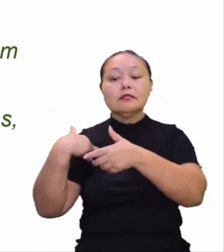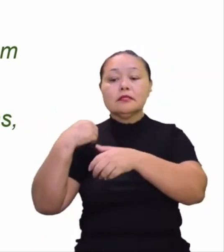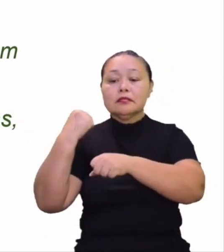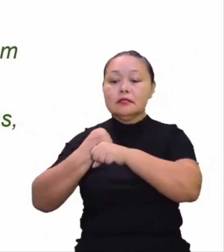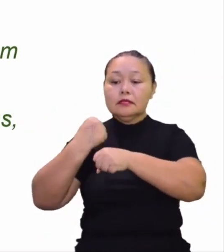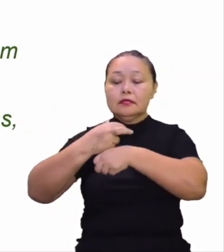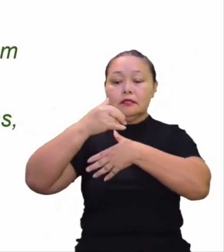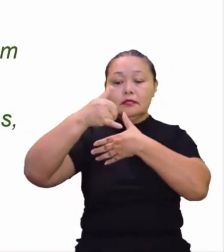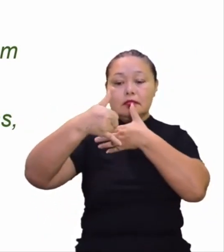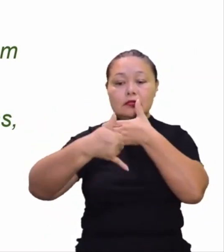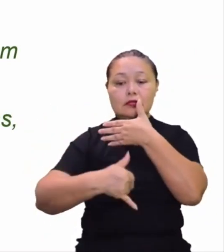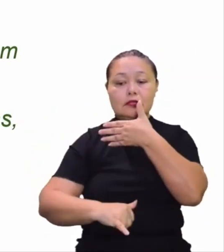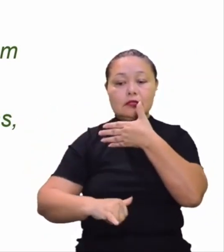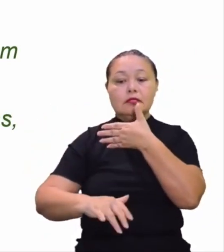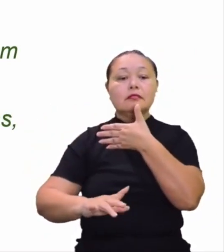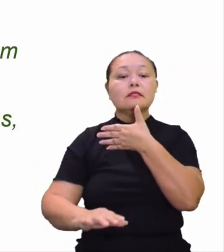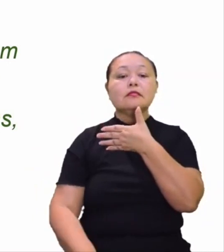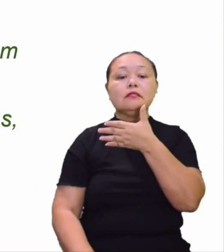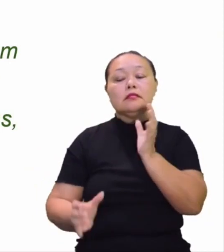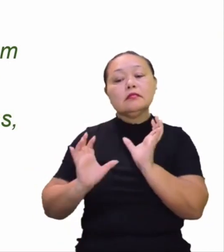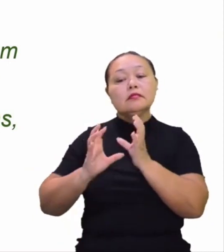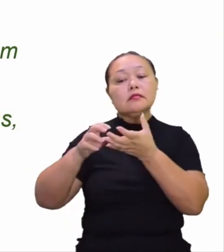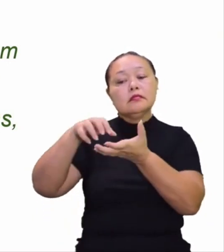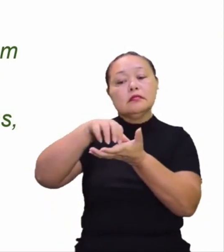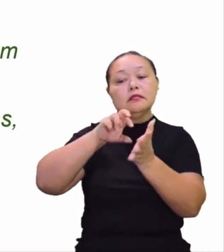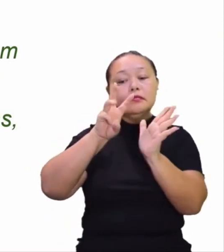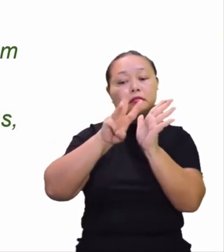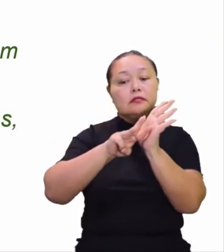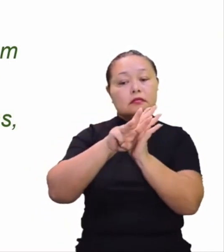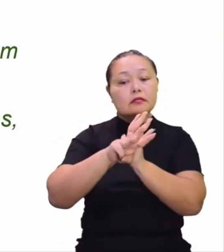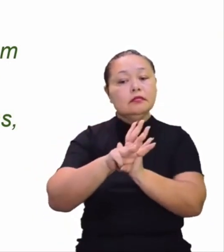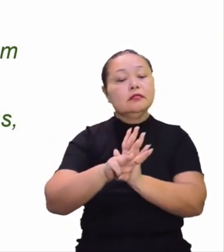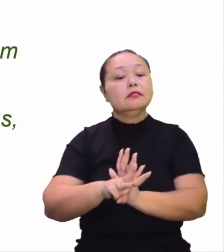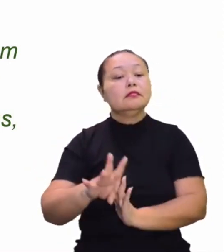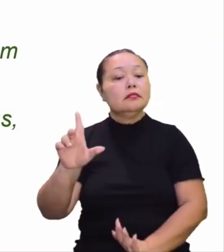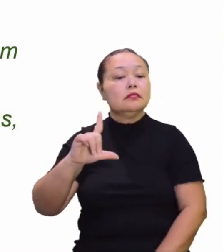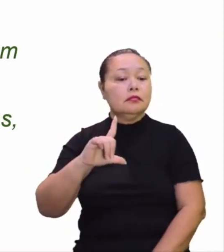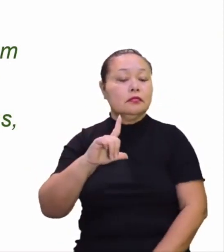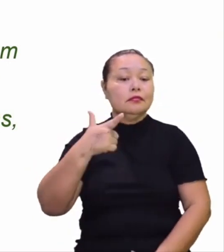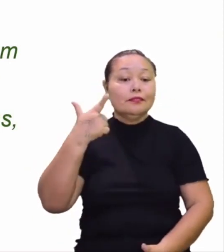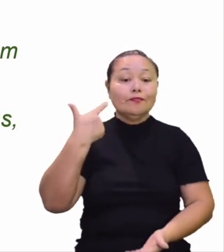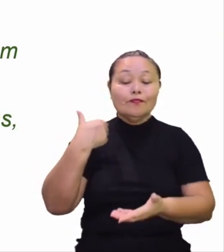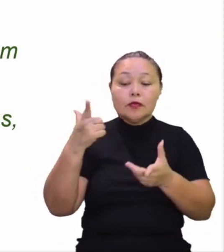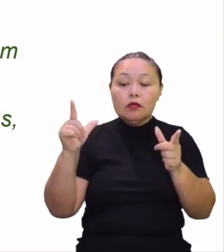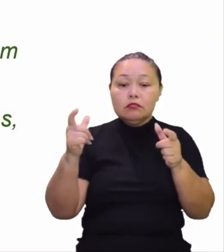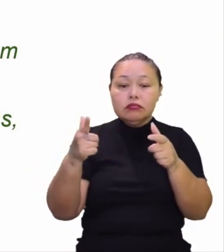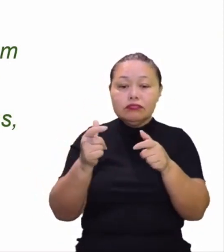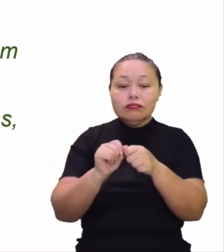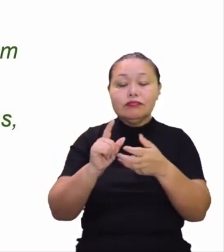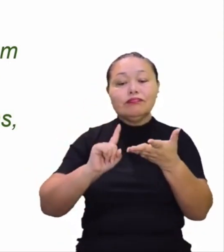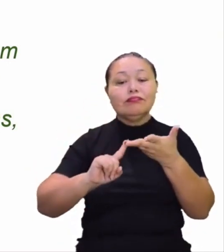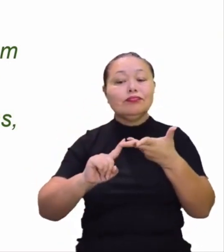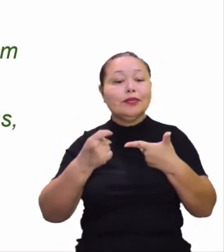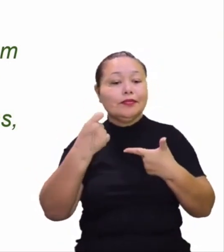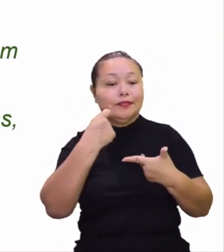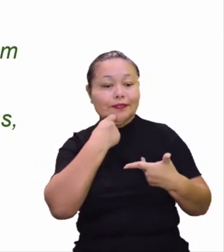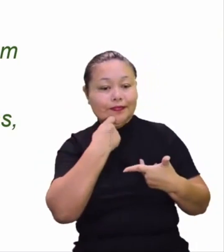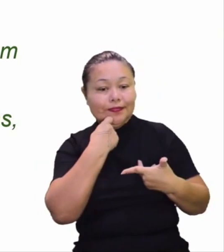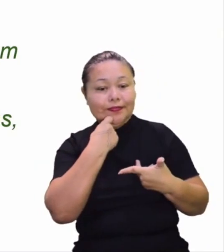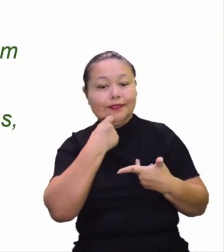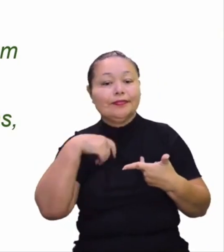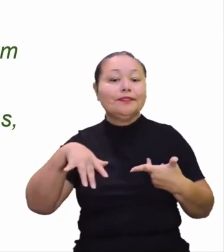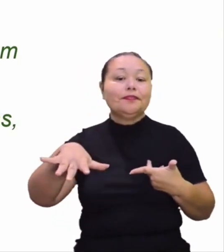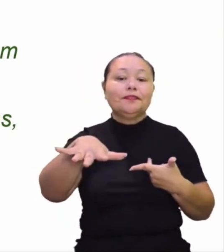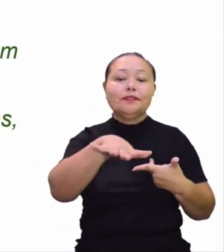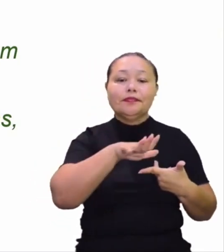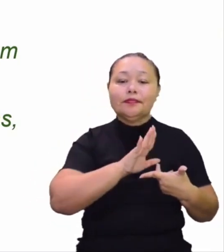da construção das usinas no Rio Madeira. Pode haver extinção e redução de diversidade de